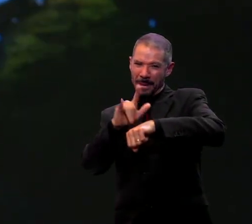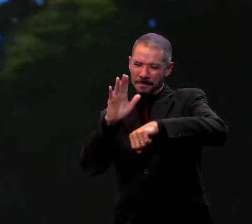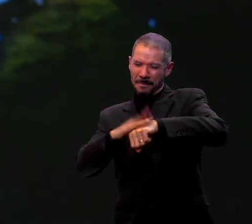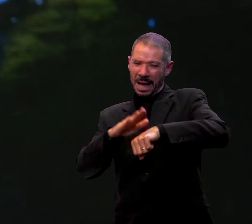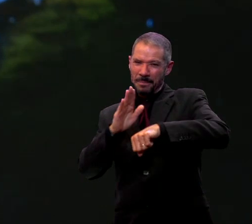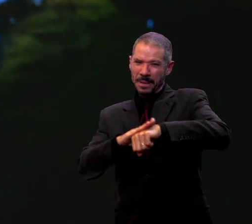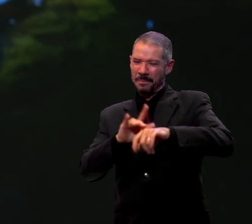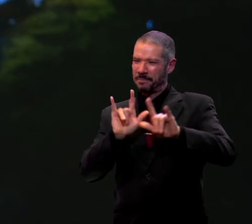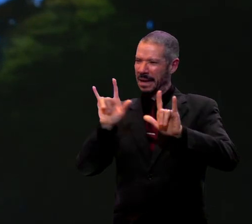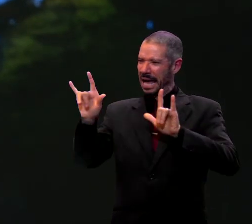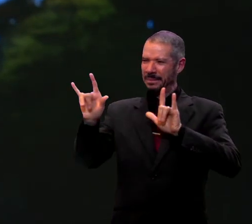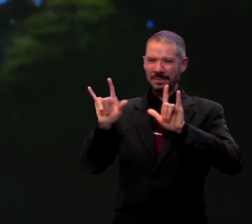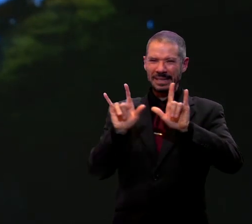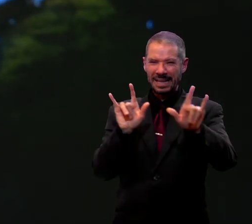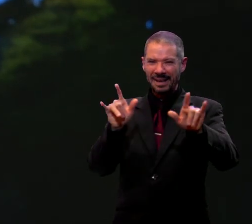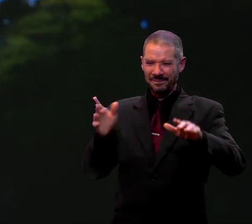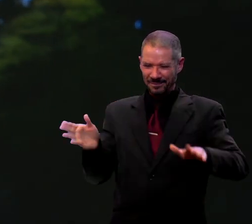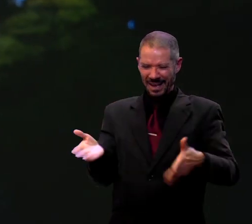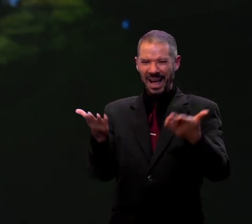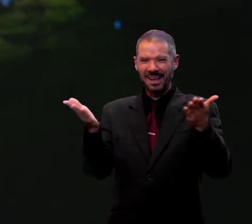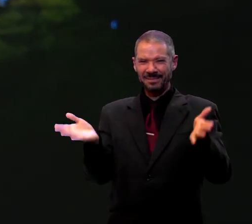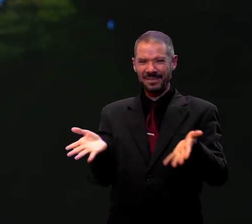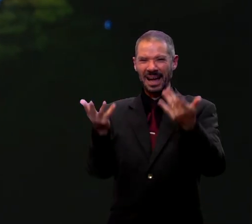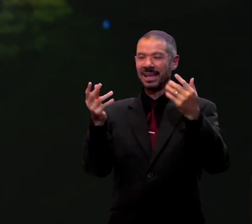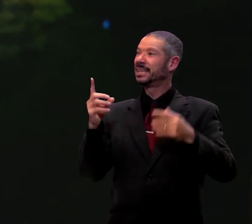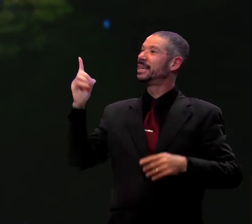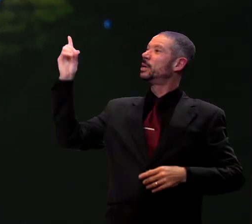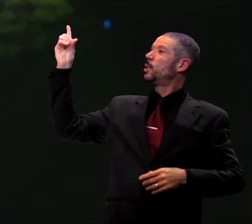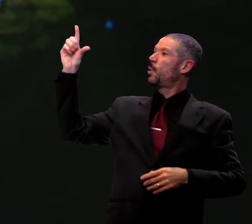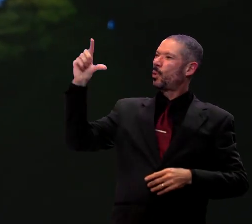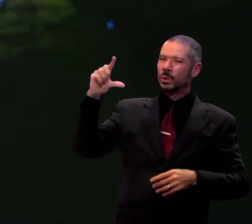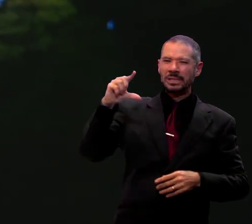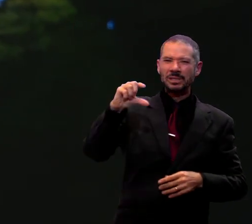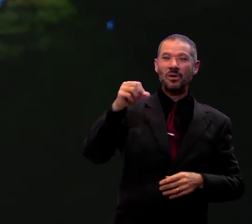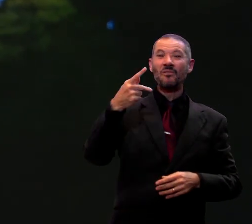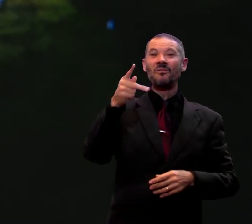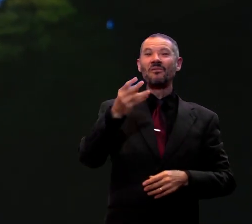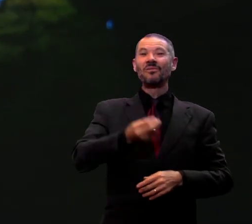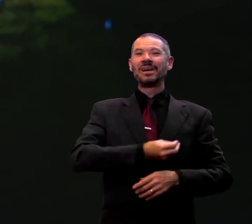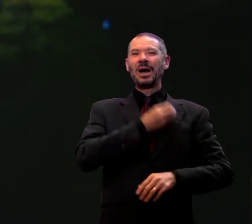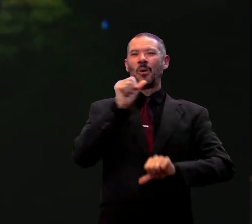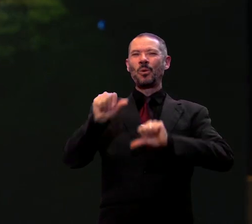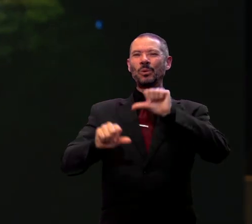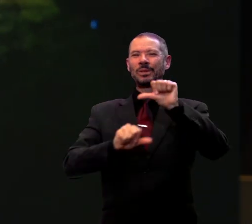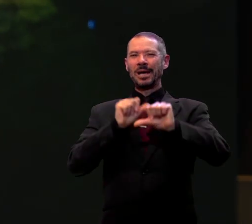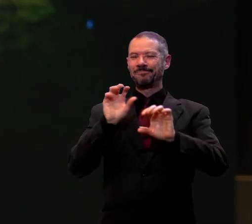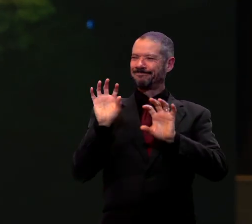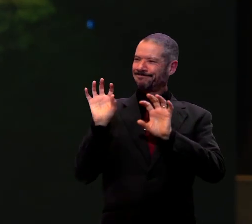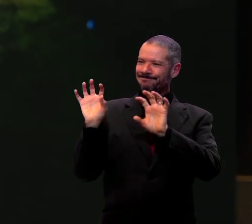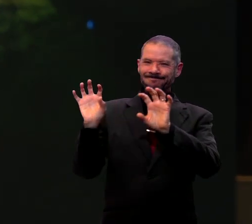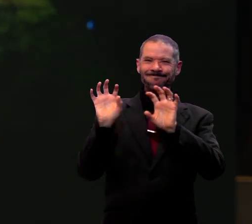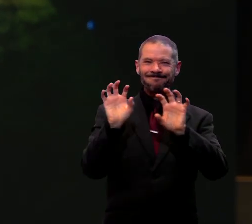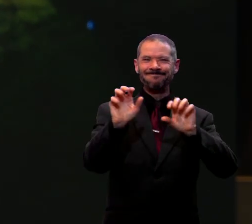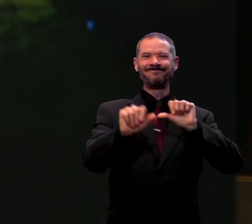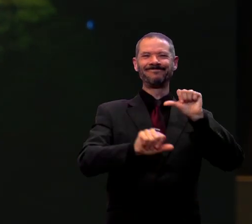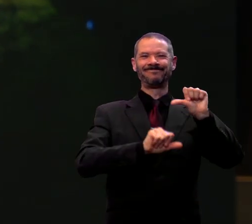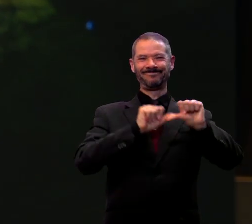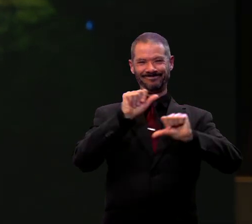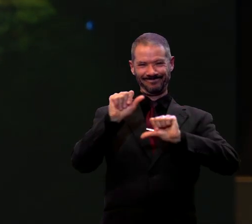bem. Eu quero usar a tua vida para mudar a vida dessa gente que está em volta de